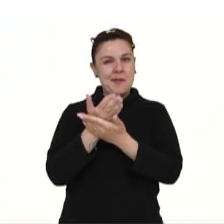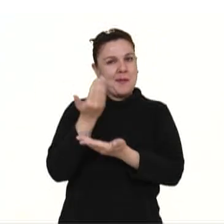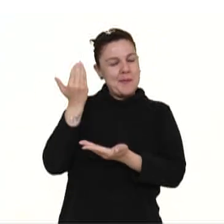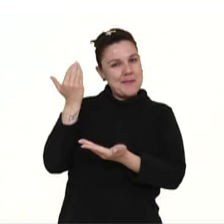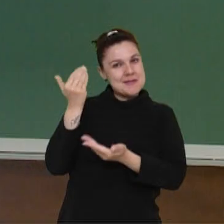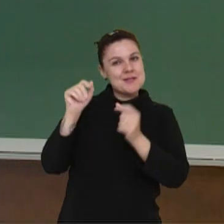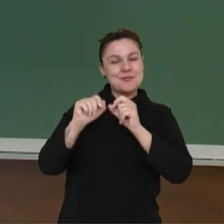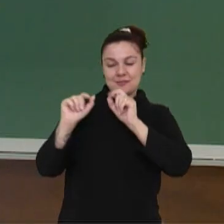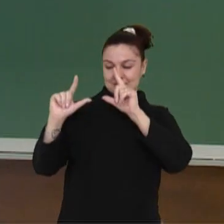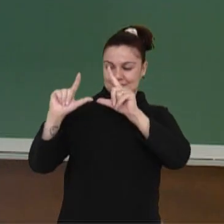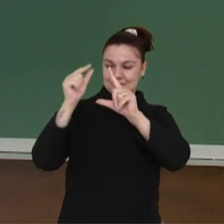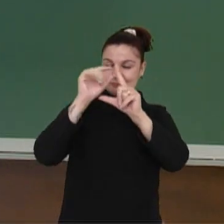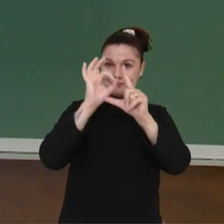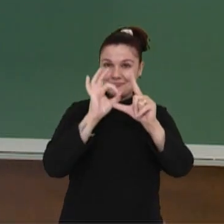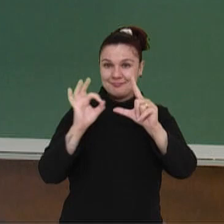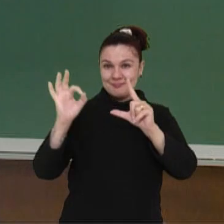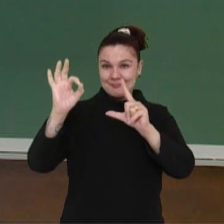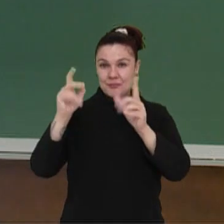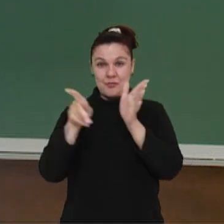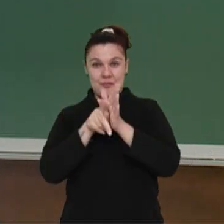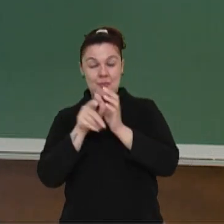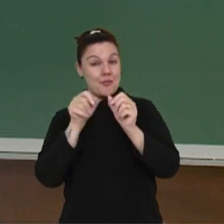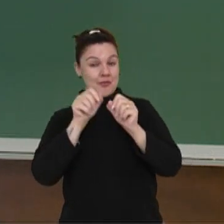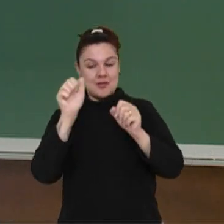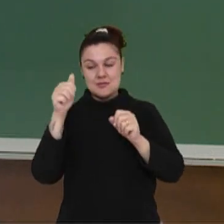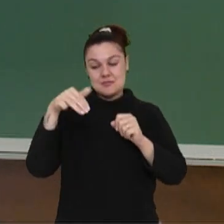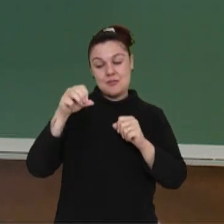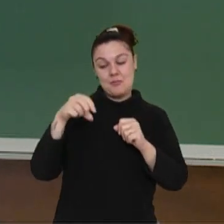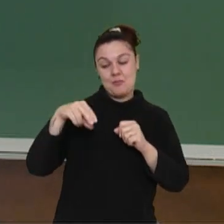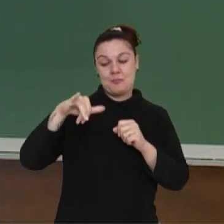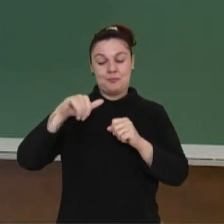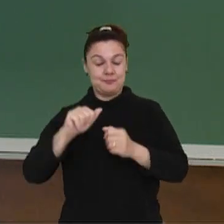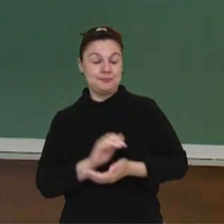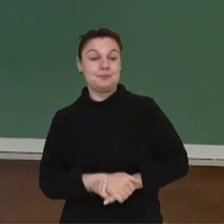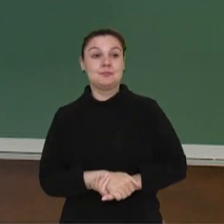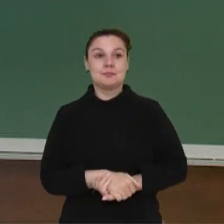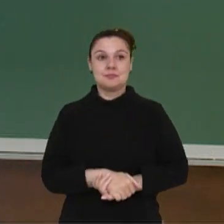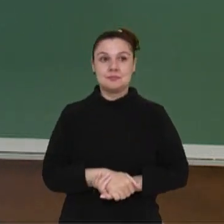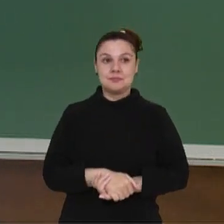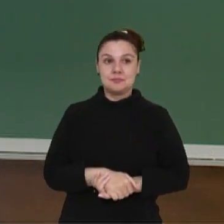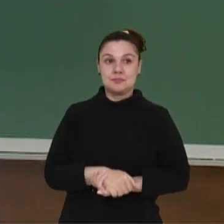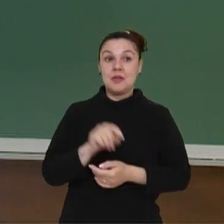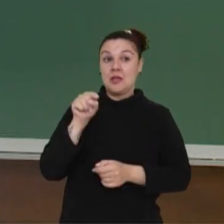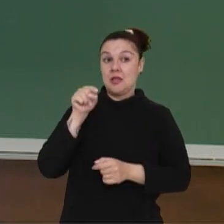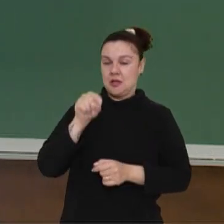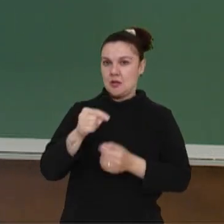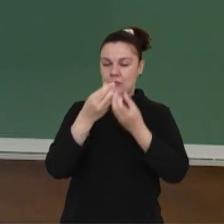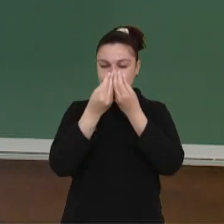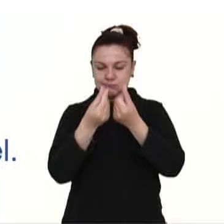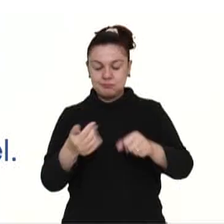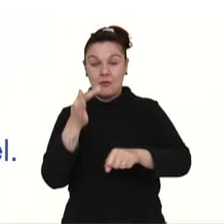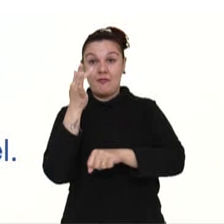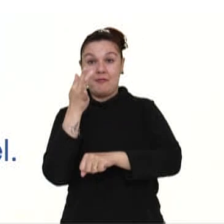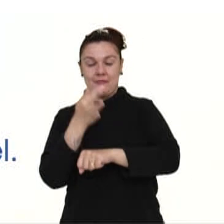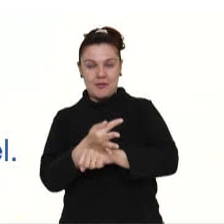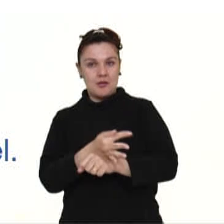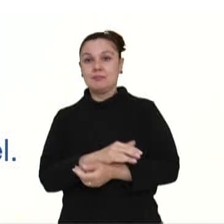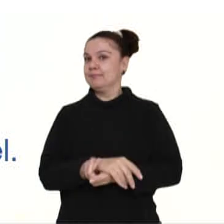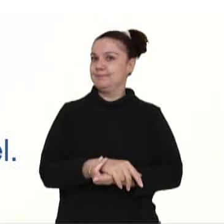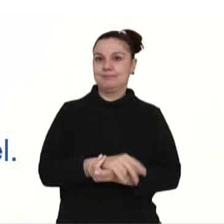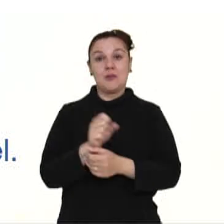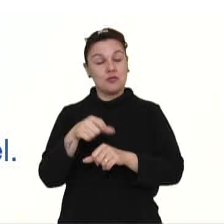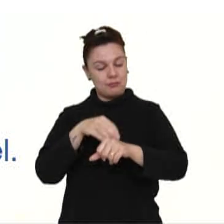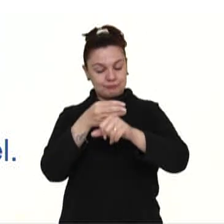um exercício que falava sobre a produção da amônia. E a letra D, a corrosão do ferro, não. A reação ocorre em um